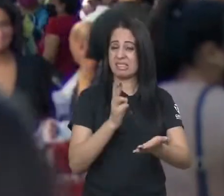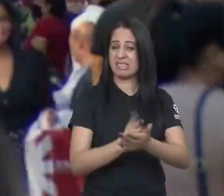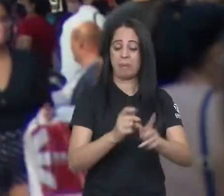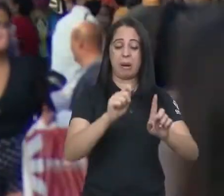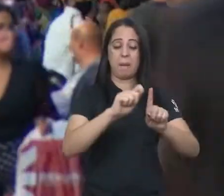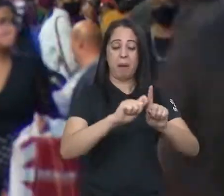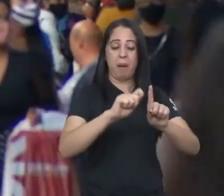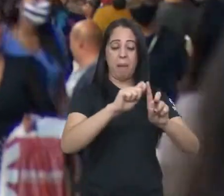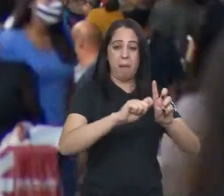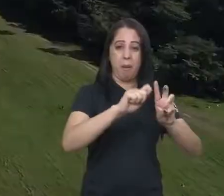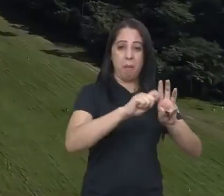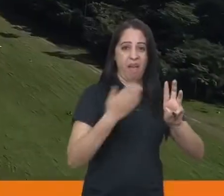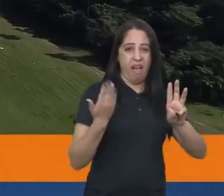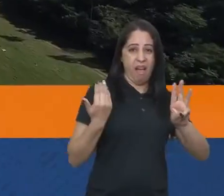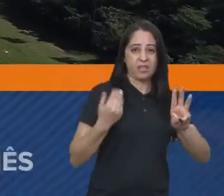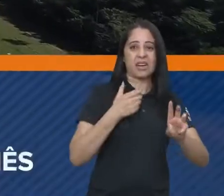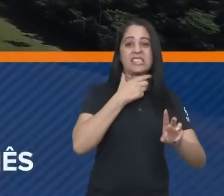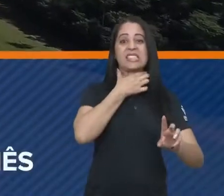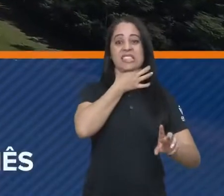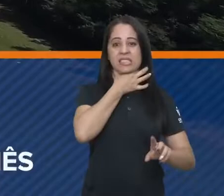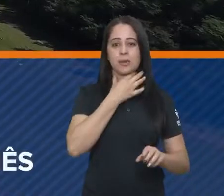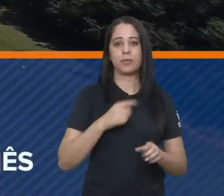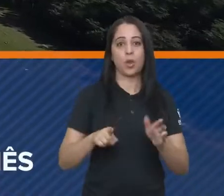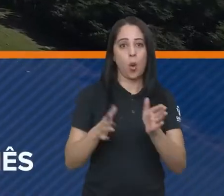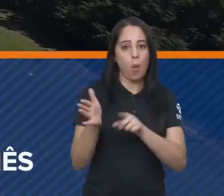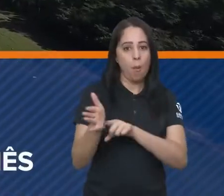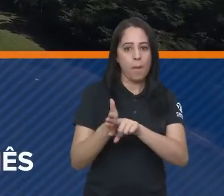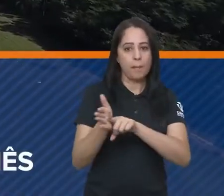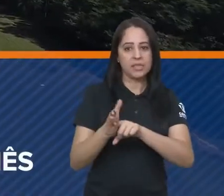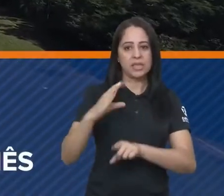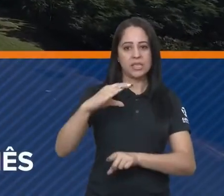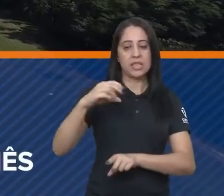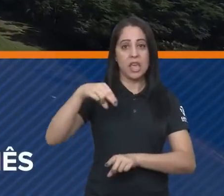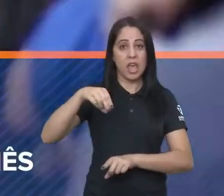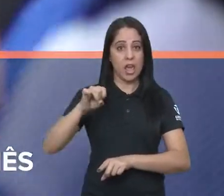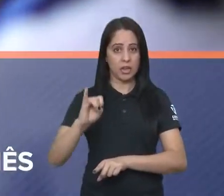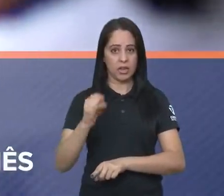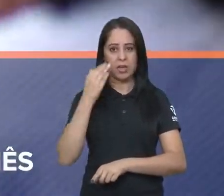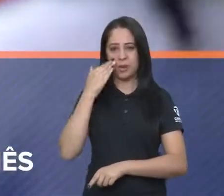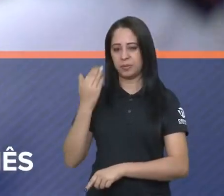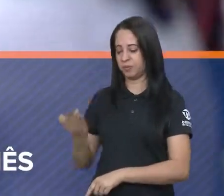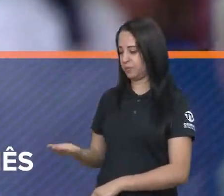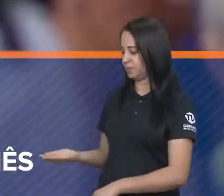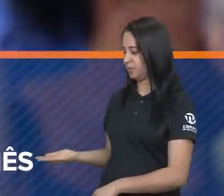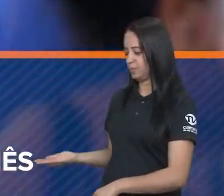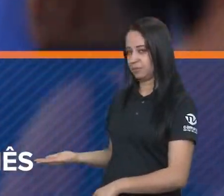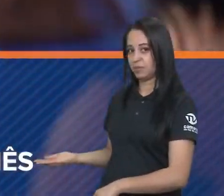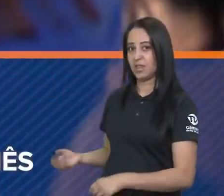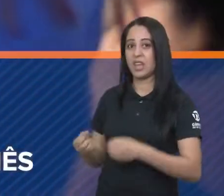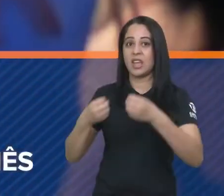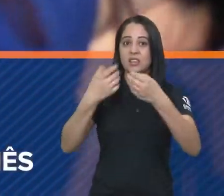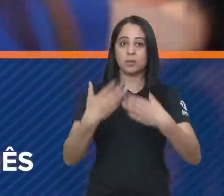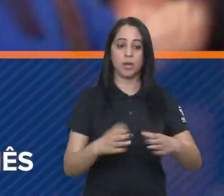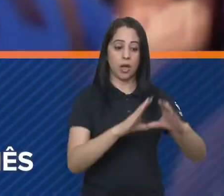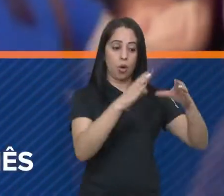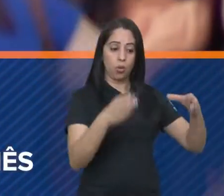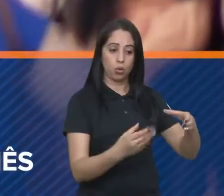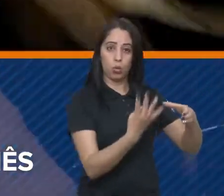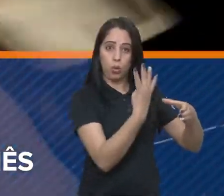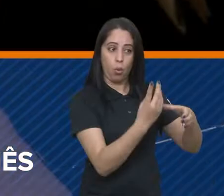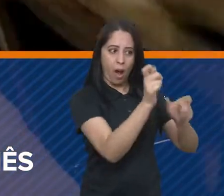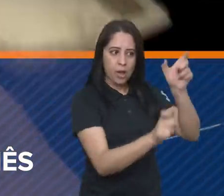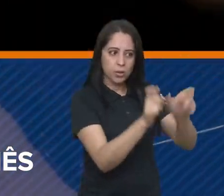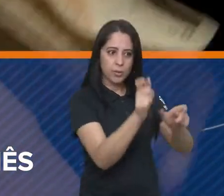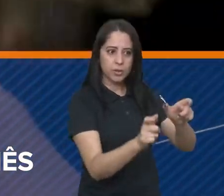nos últimos meses. Uma pesquisa da Confederação Nacional da Indústria mostra que 1 em cada 4